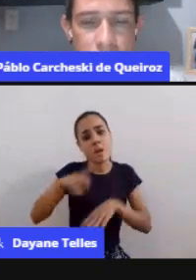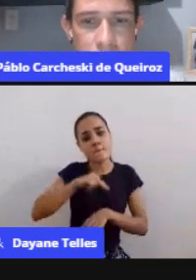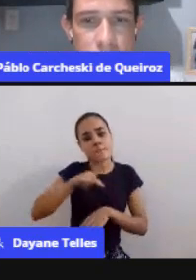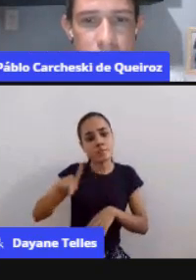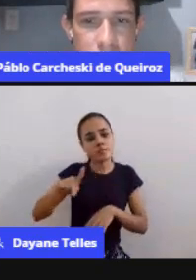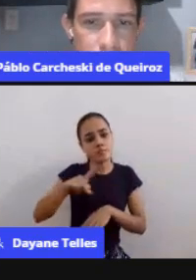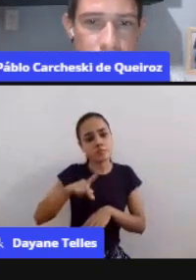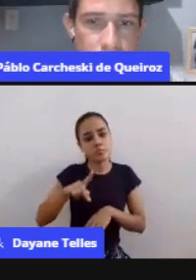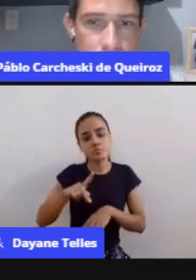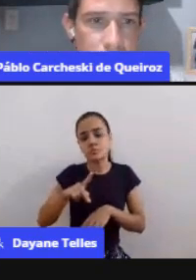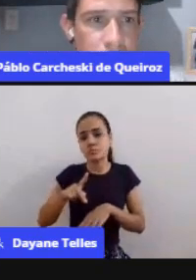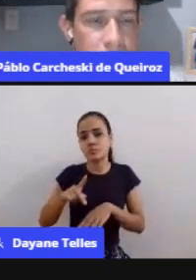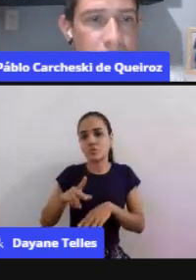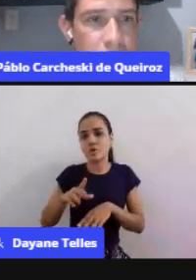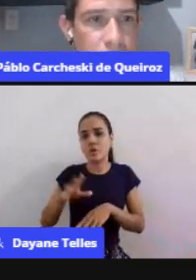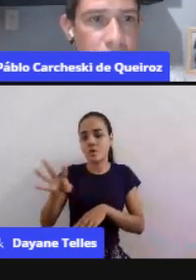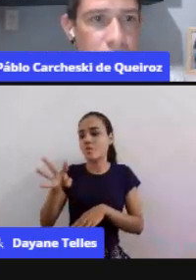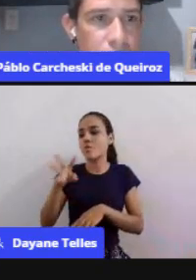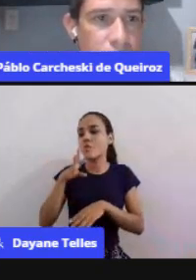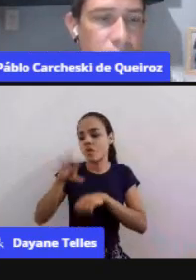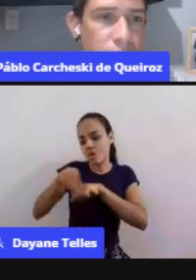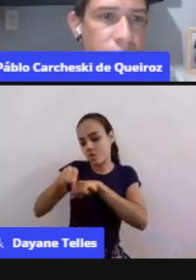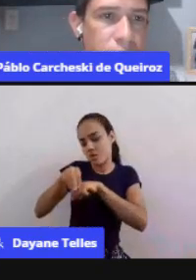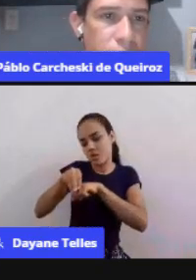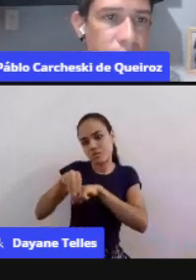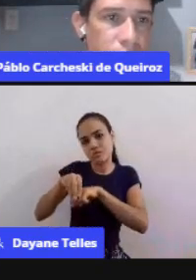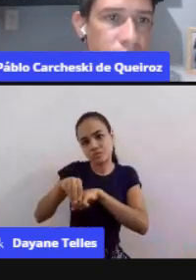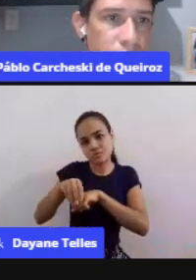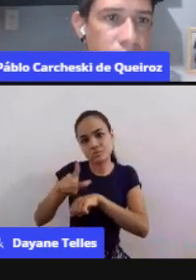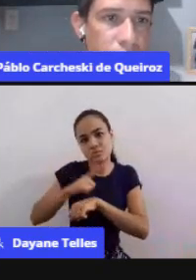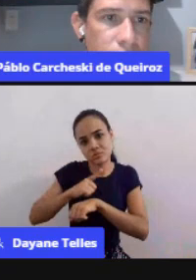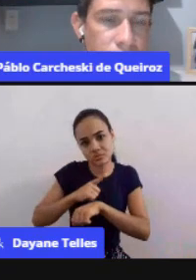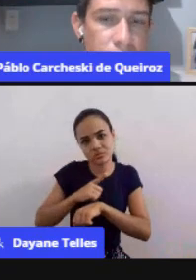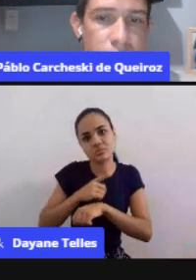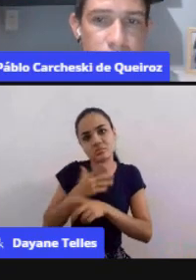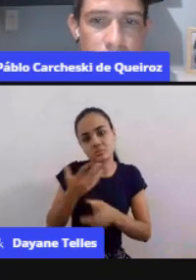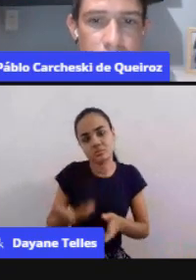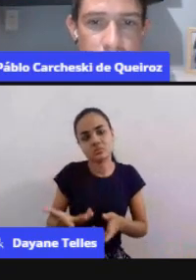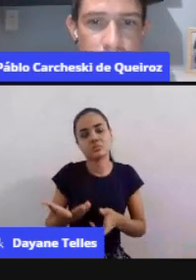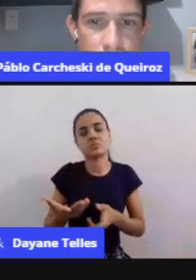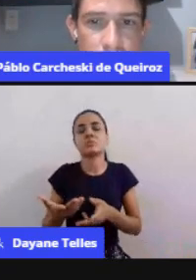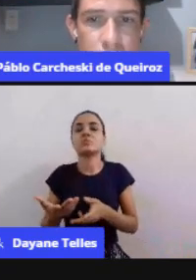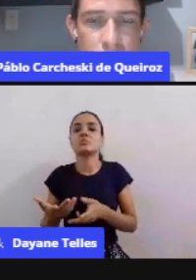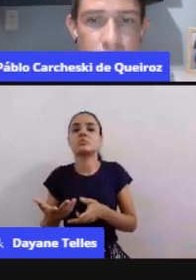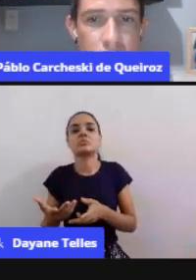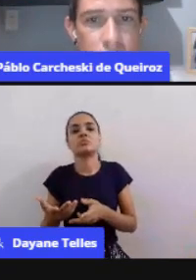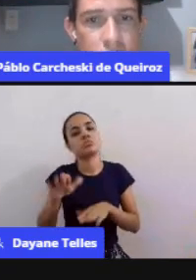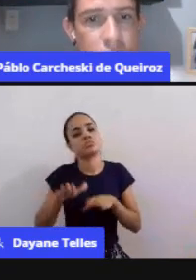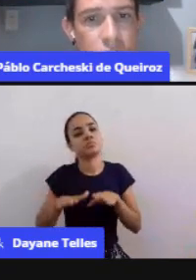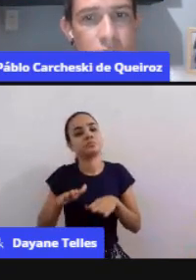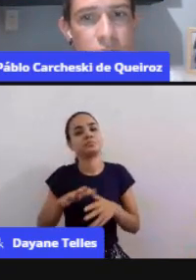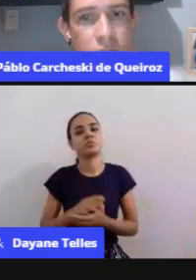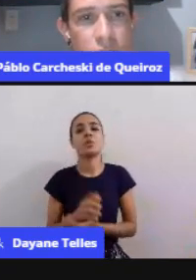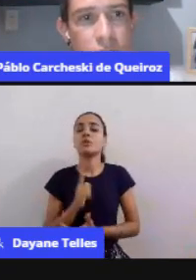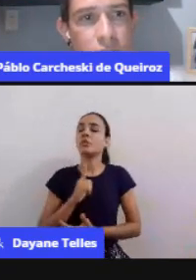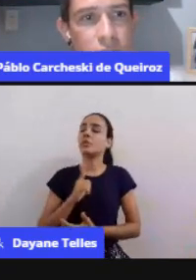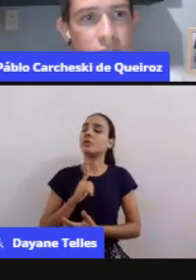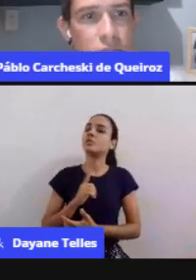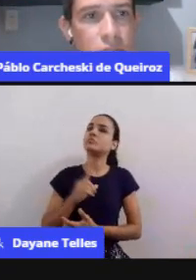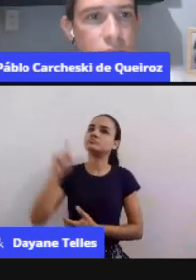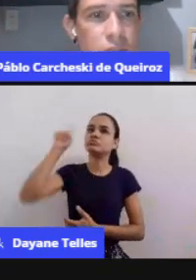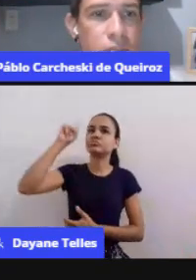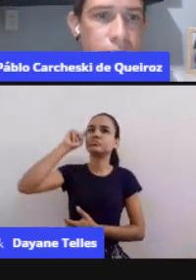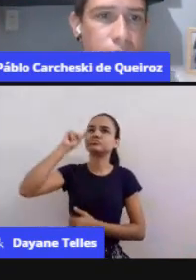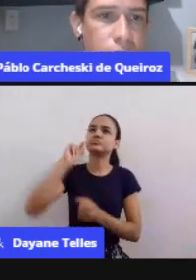a sua turma. Existe uma outra coisa também que está muito presente no dia a dia nosso, em mais ou menos essa intensidade,